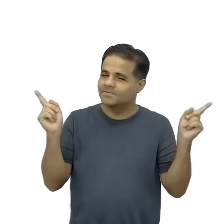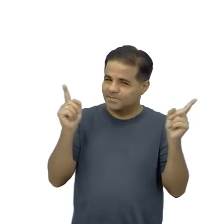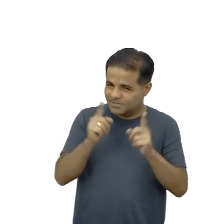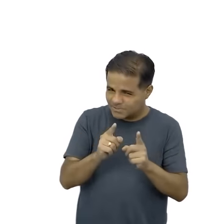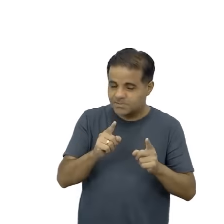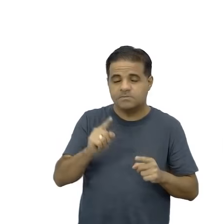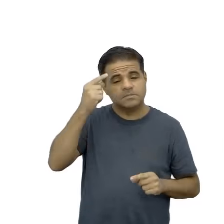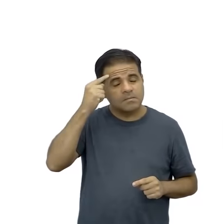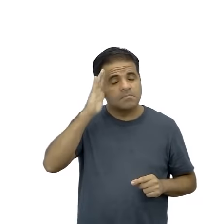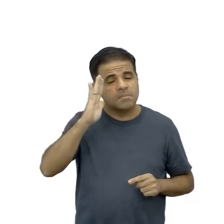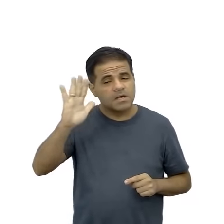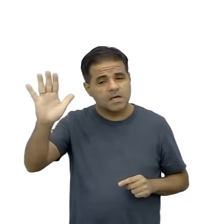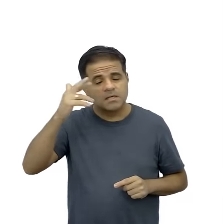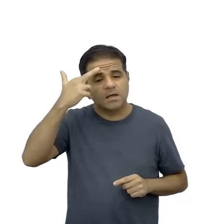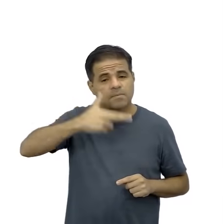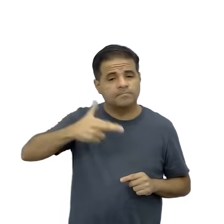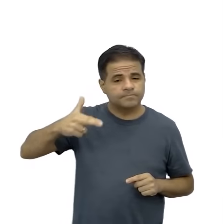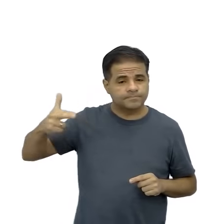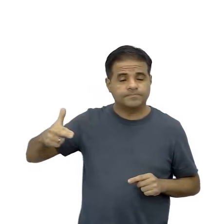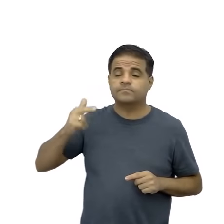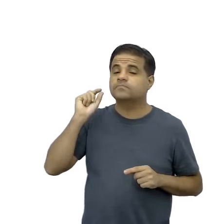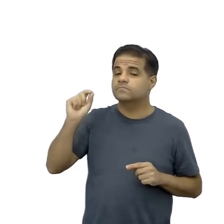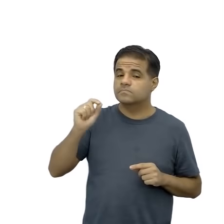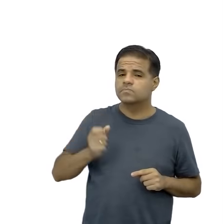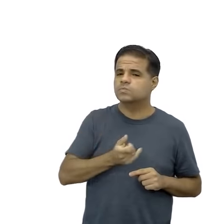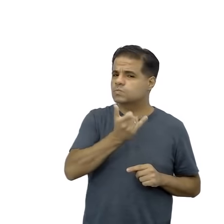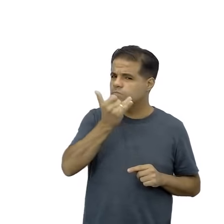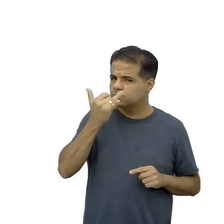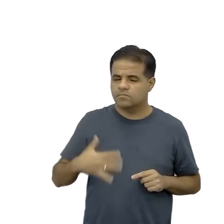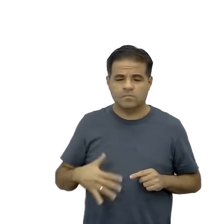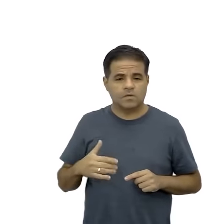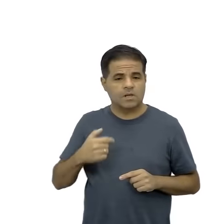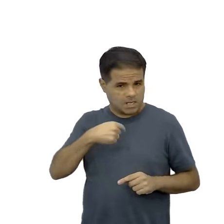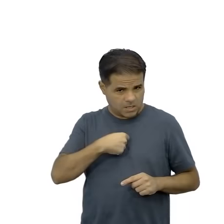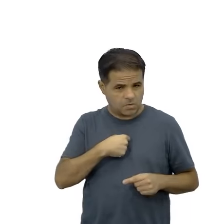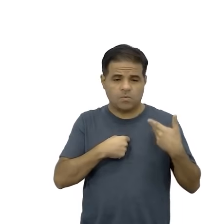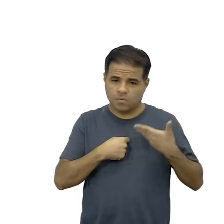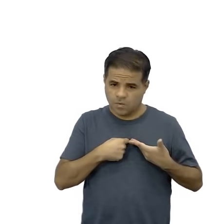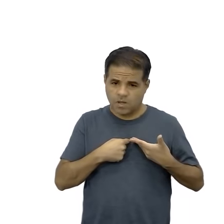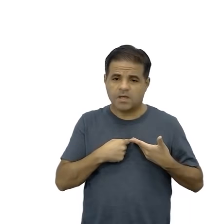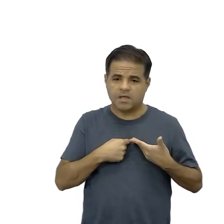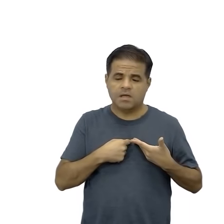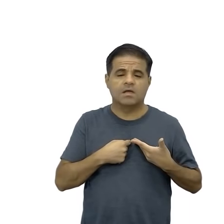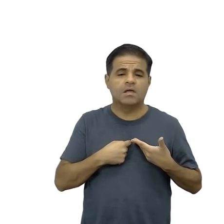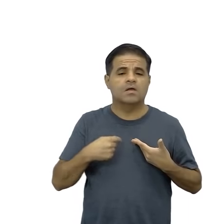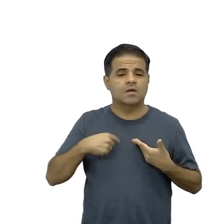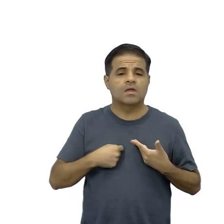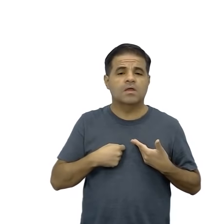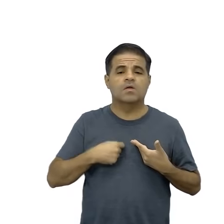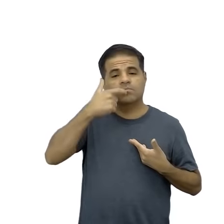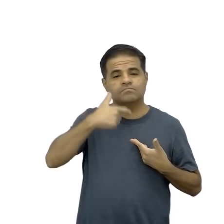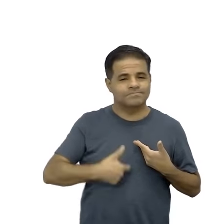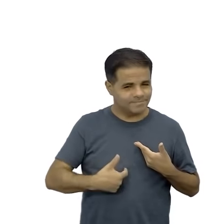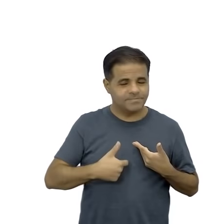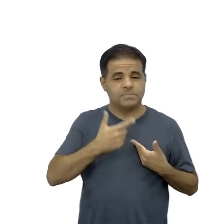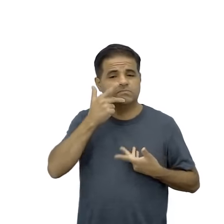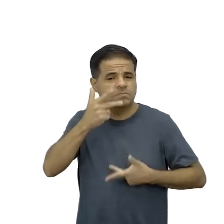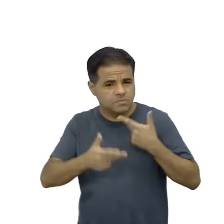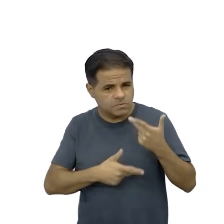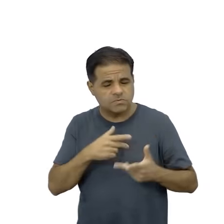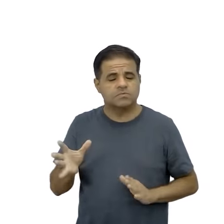Aí, pensando nessa repetição, olha só o quanto o eu, né? Aqui no caso, o eu lírico vai